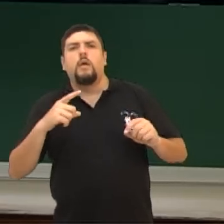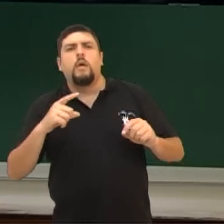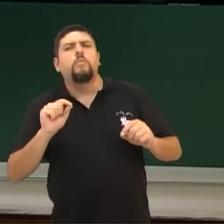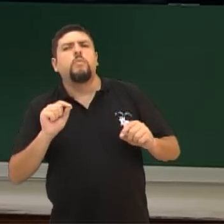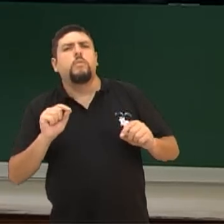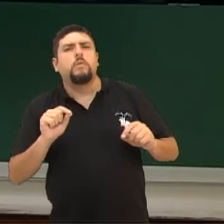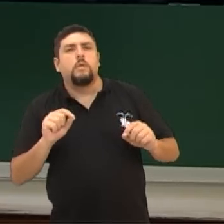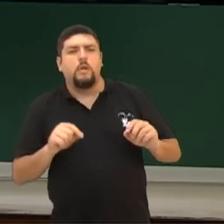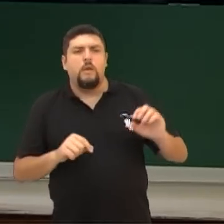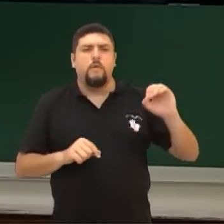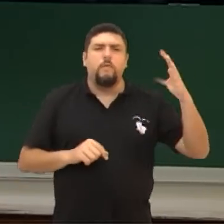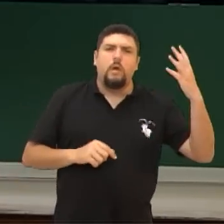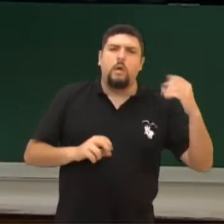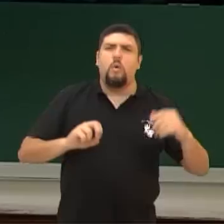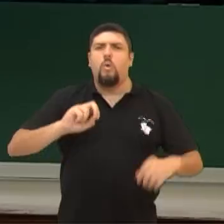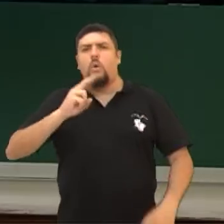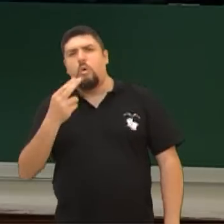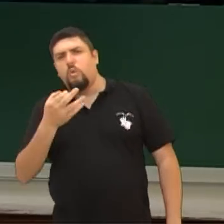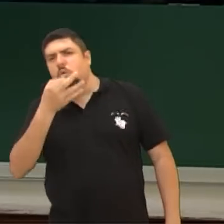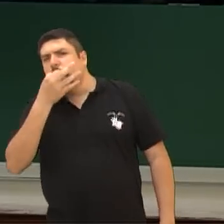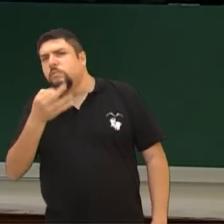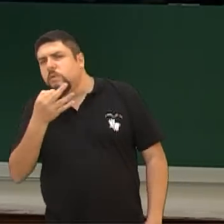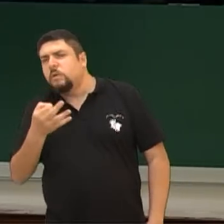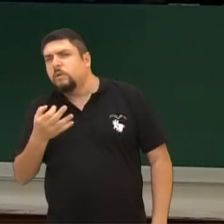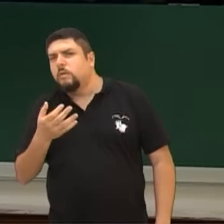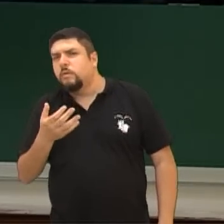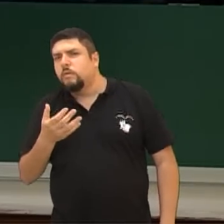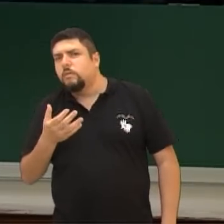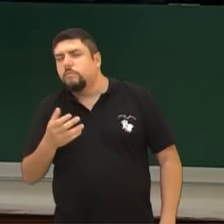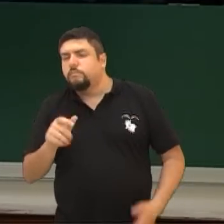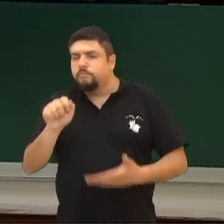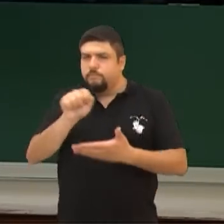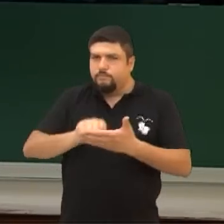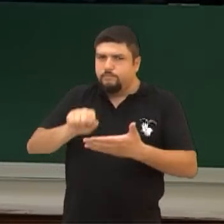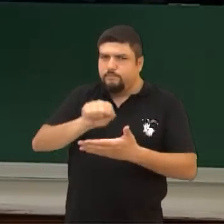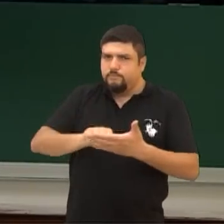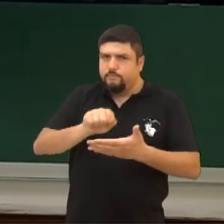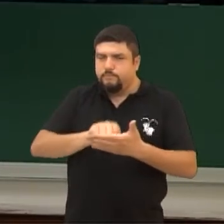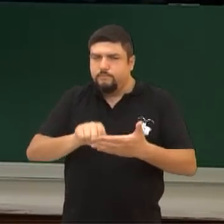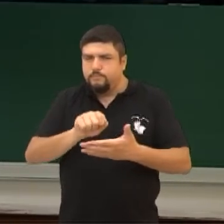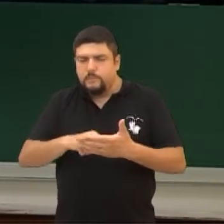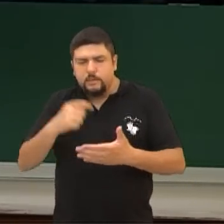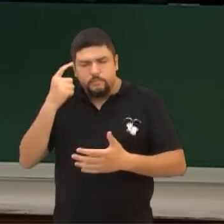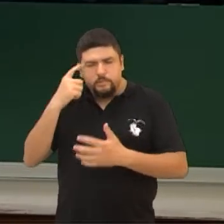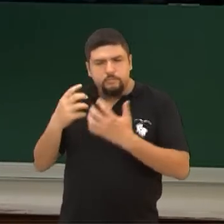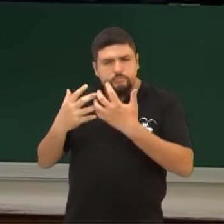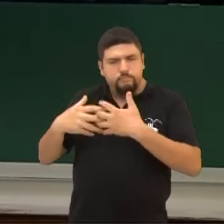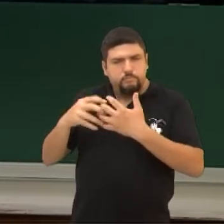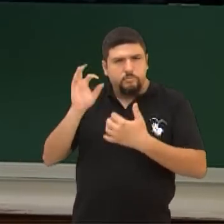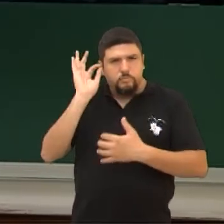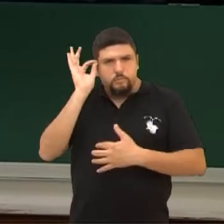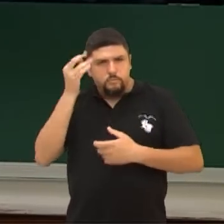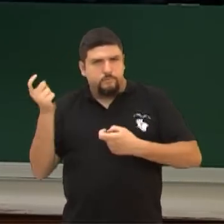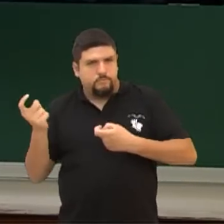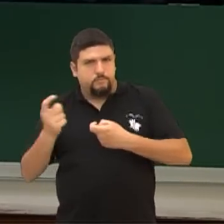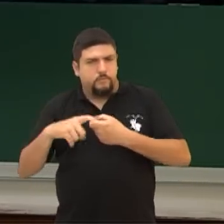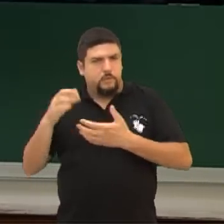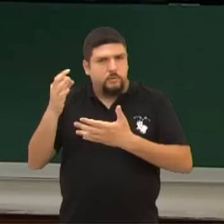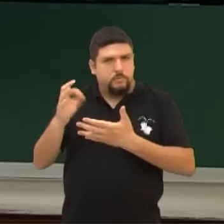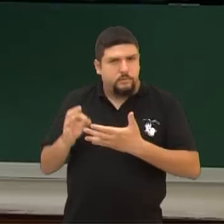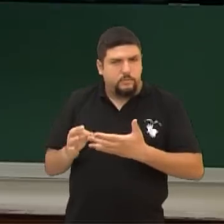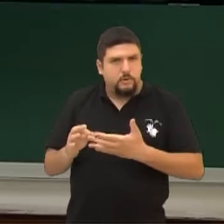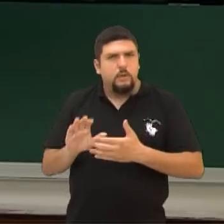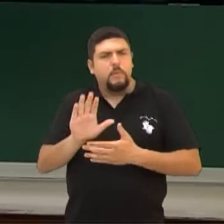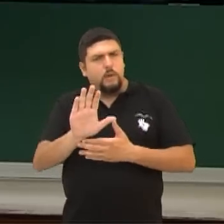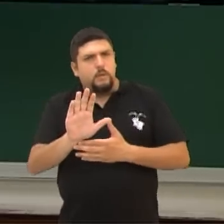fato ou uma opinião? Escreva no seu caderno, pense um pouquinho e já voltamos, mas pensa